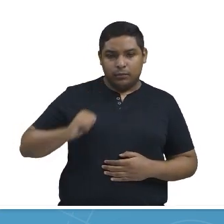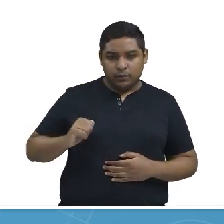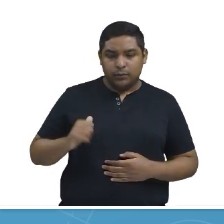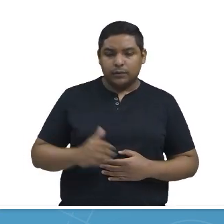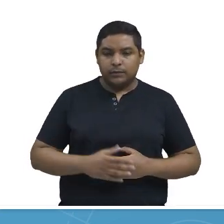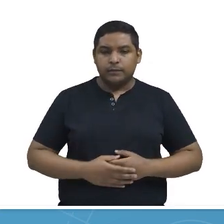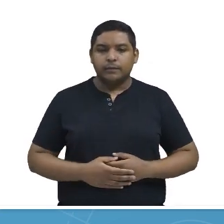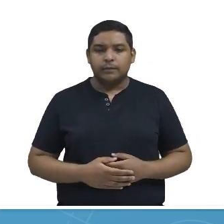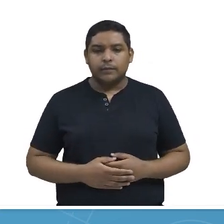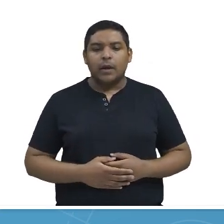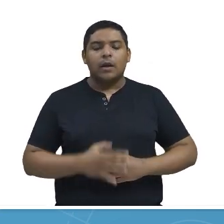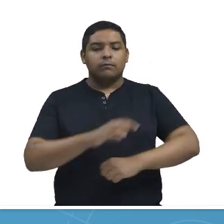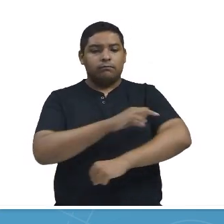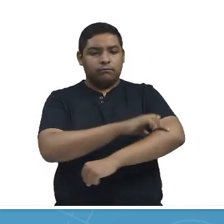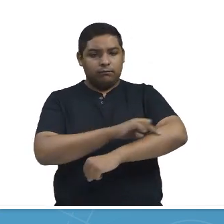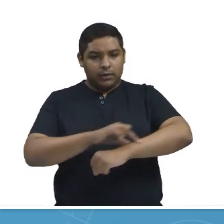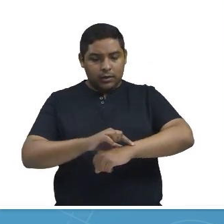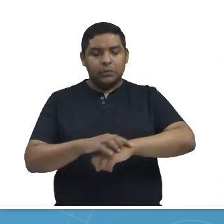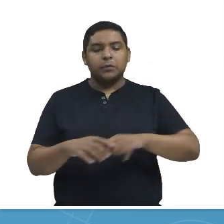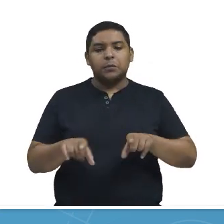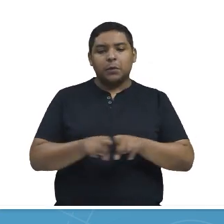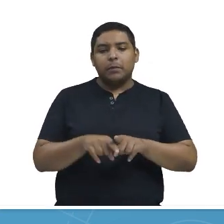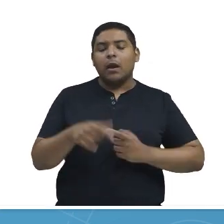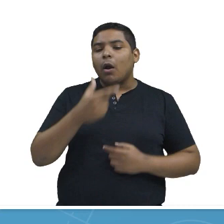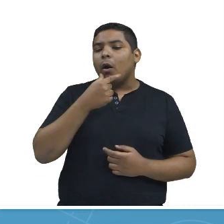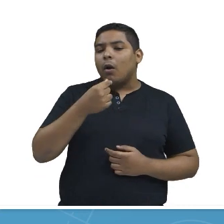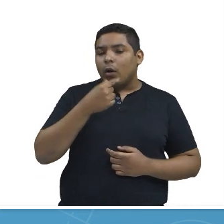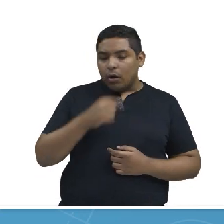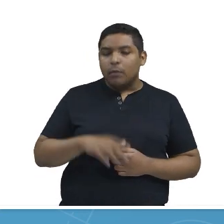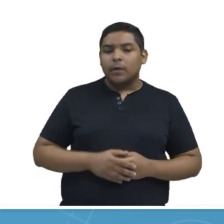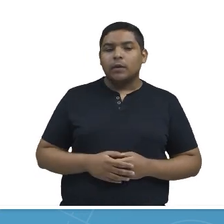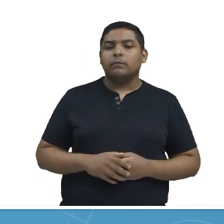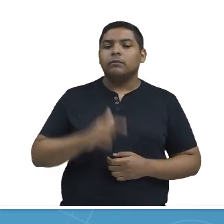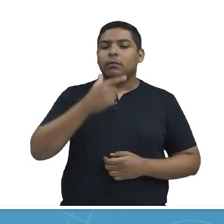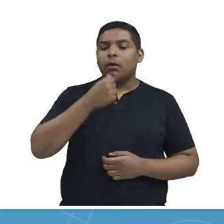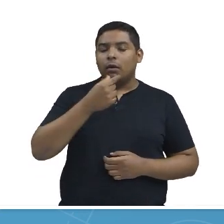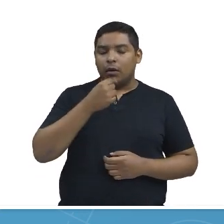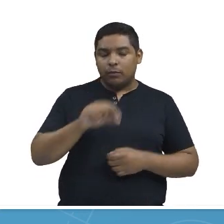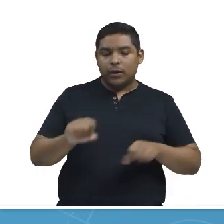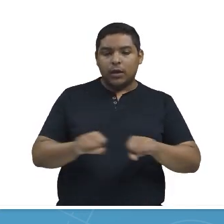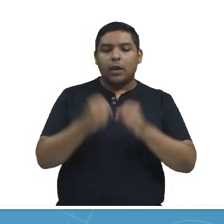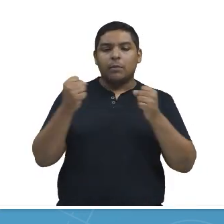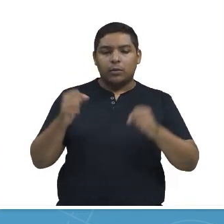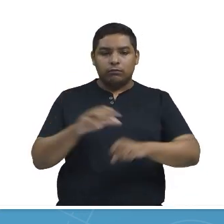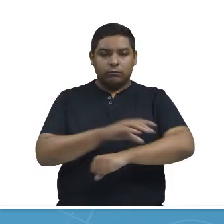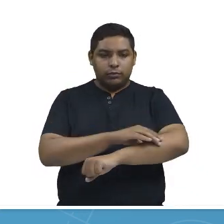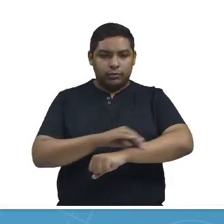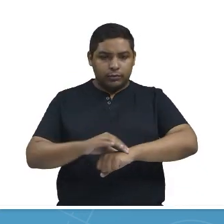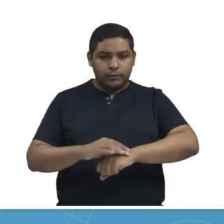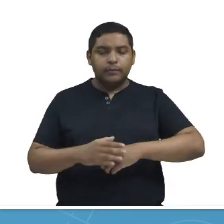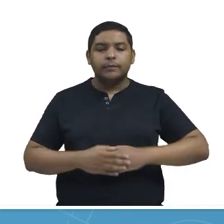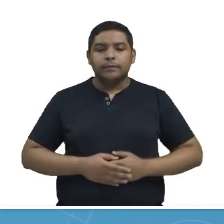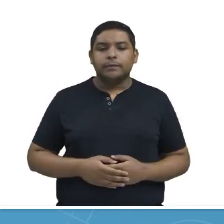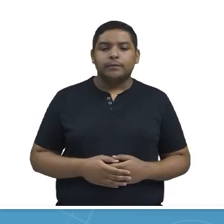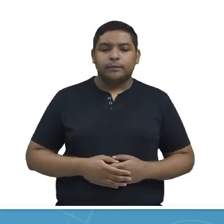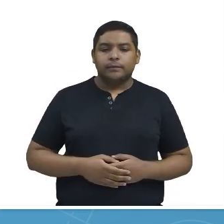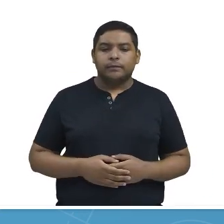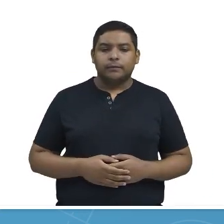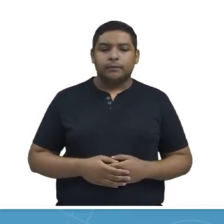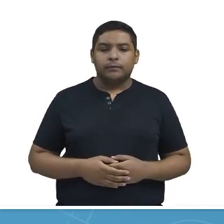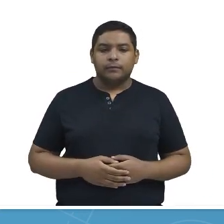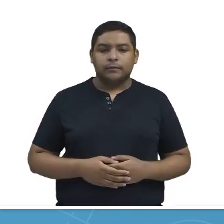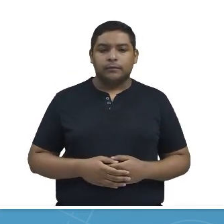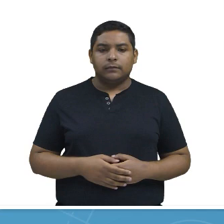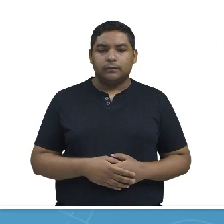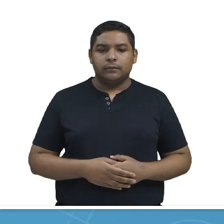arm, cujo braço, né? No caso, o rapaz que quebrou o braço. O rapaz, o braço